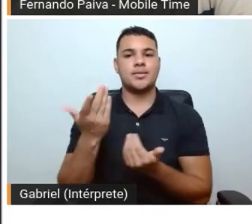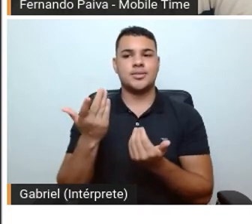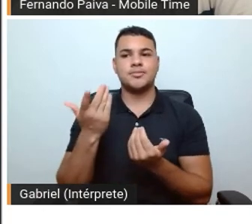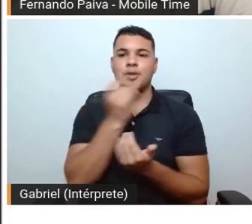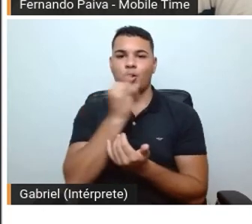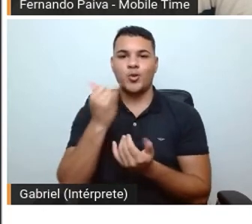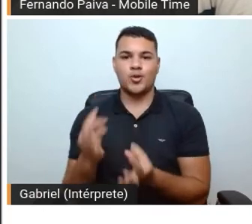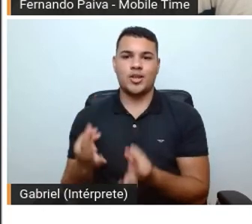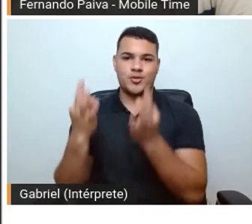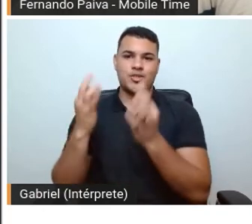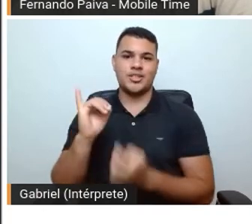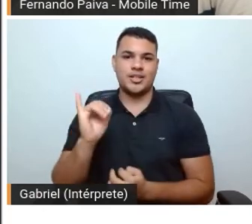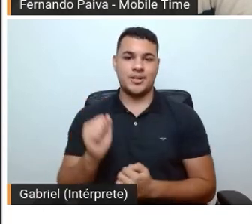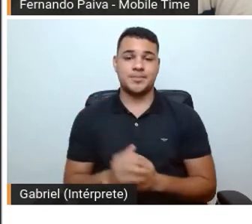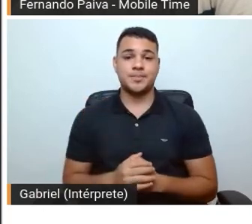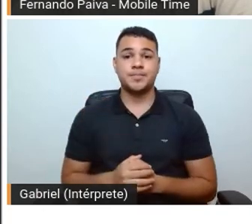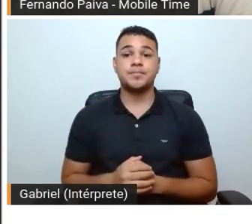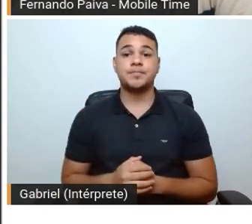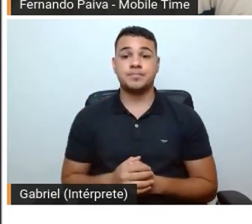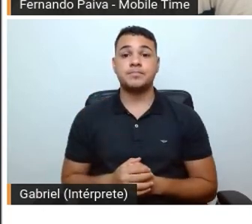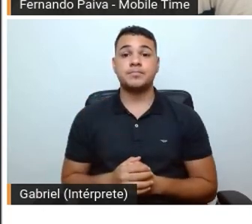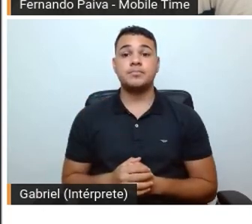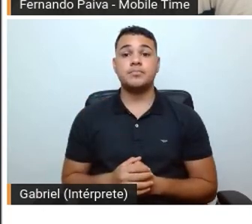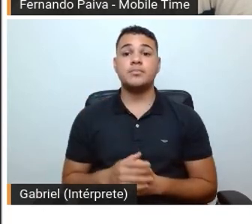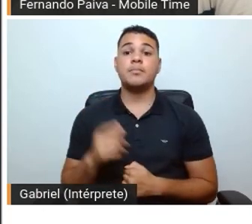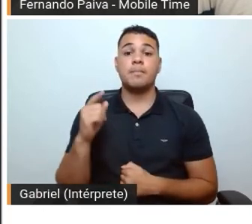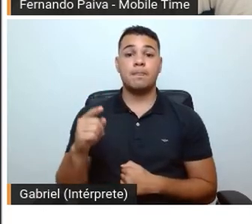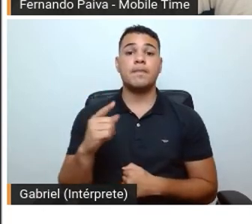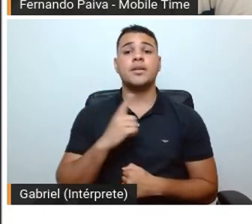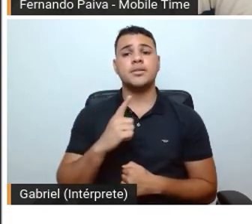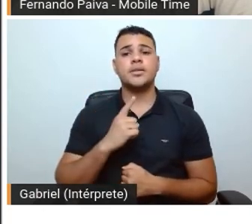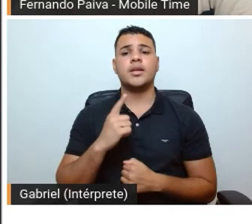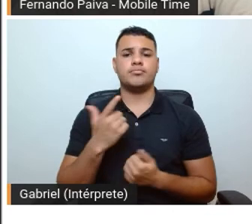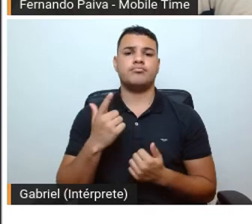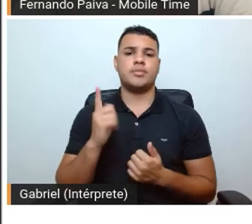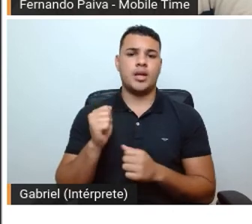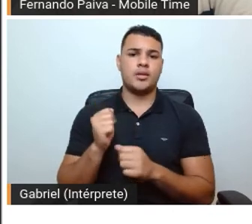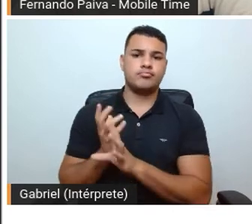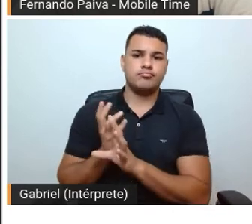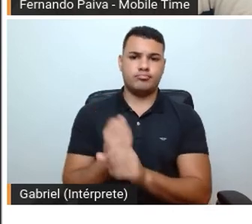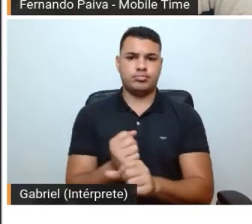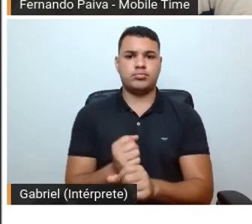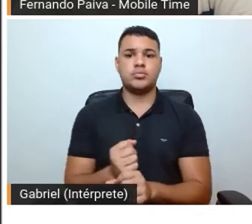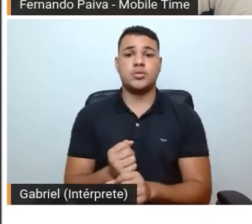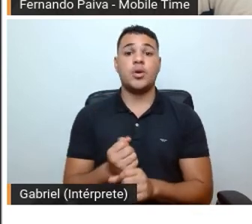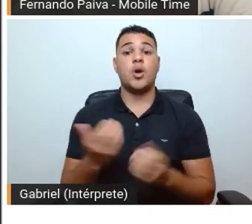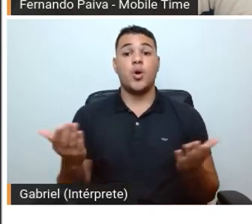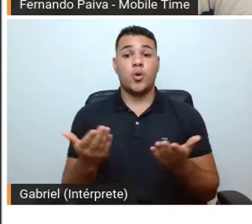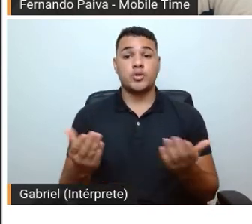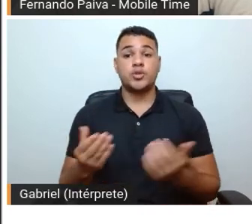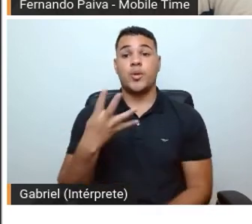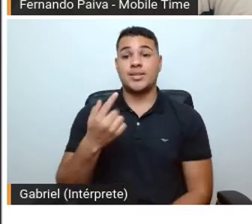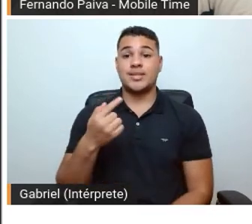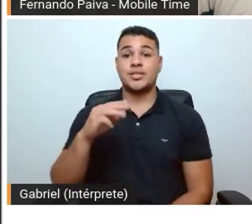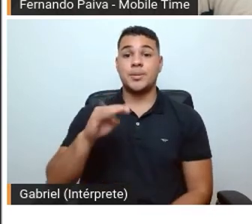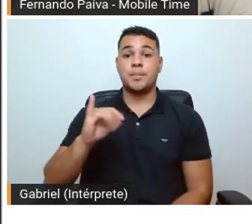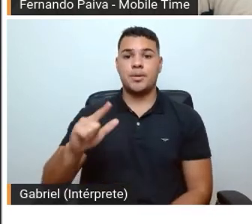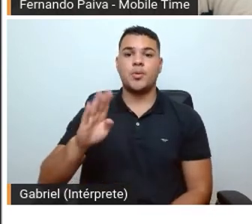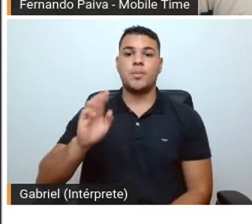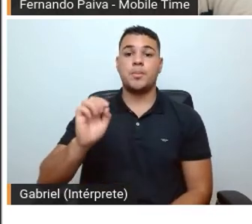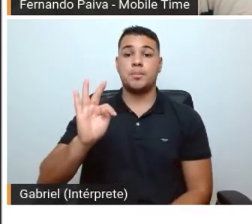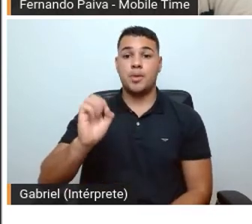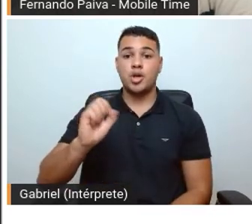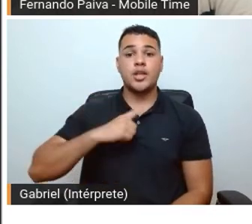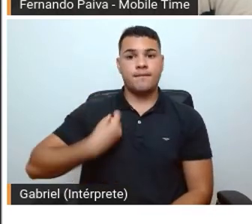pandemia tá e aqui os números sobre botes em operação a gente tem hoje 47 mil votos em atividade no país